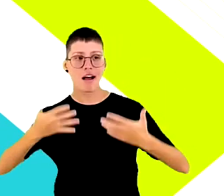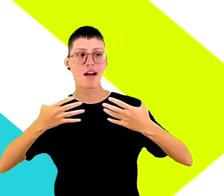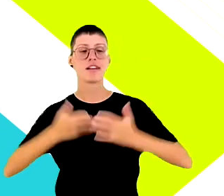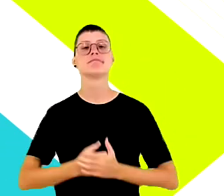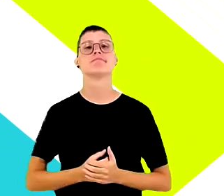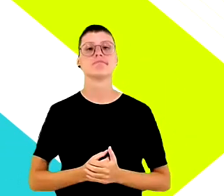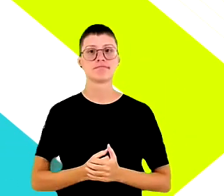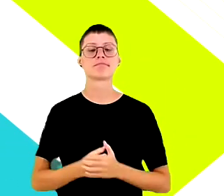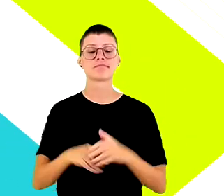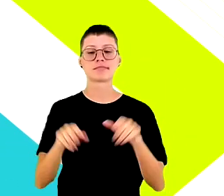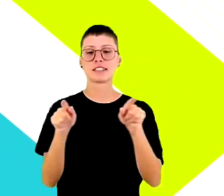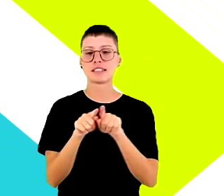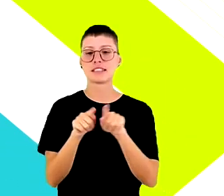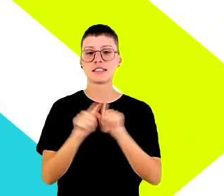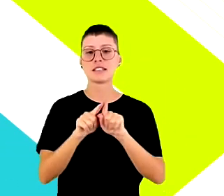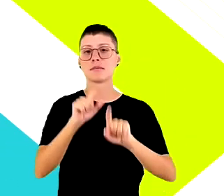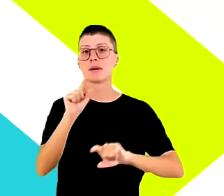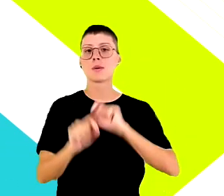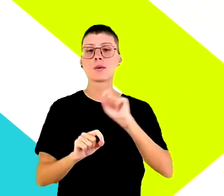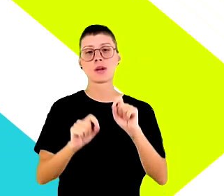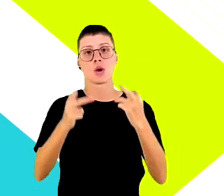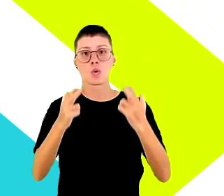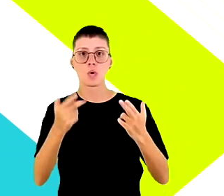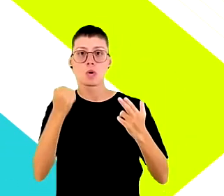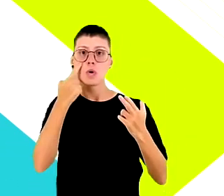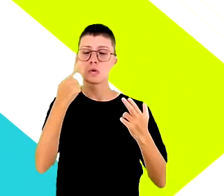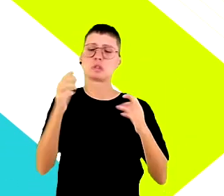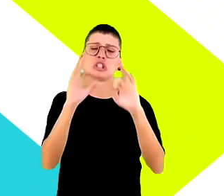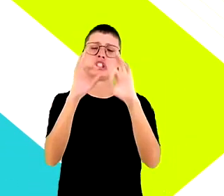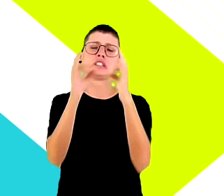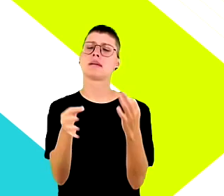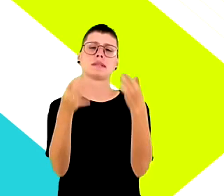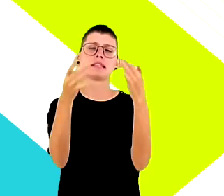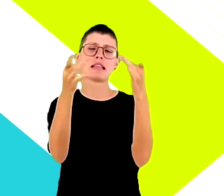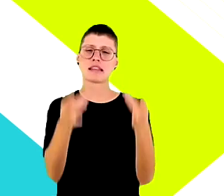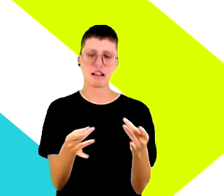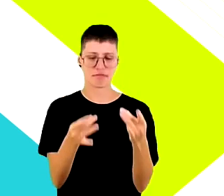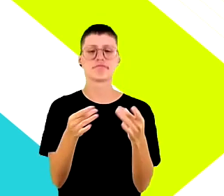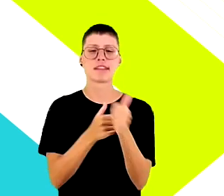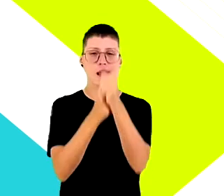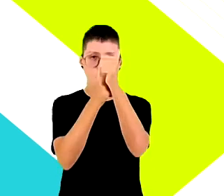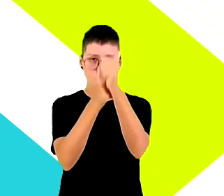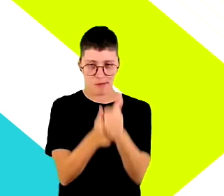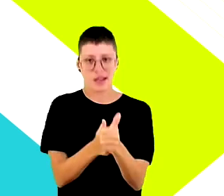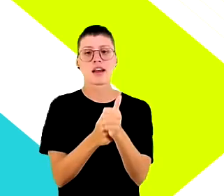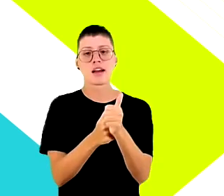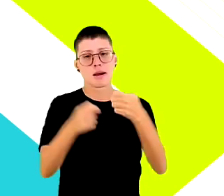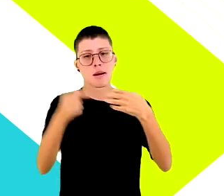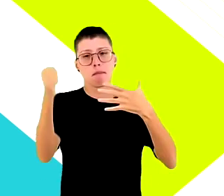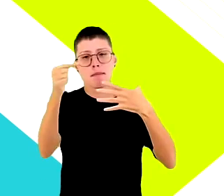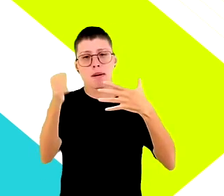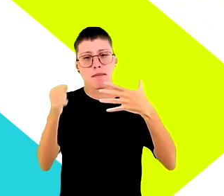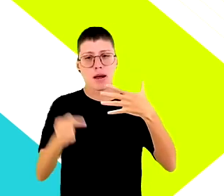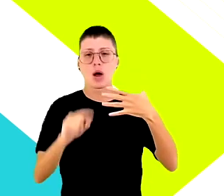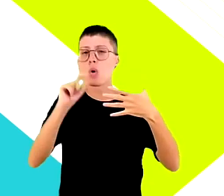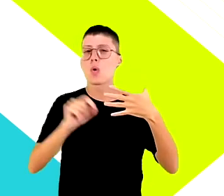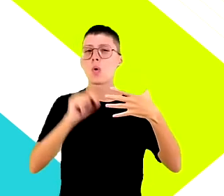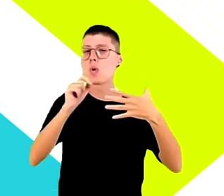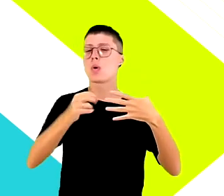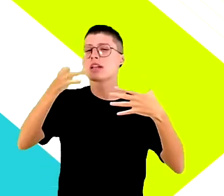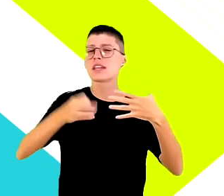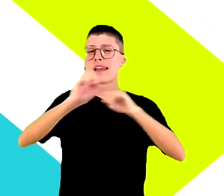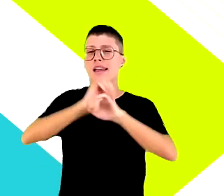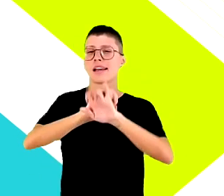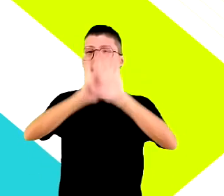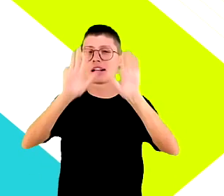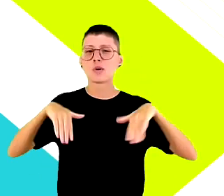Histórico e previsão. Né? Então, de uma forma bem simples, acompanhar para aquele ponto, exatamente aquele ponto, qual que é a previsão, porque a gente sabe que